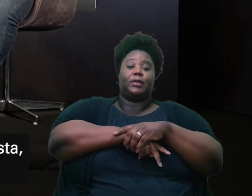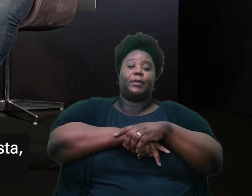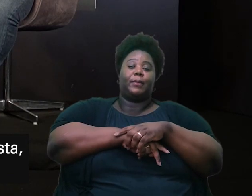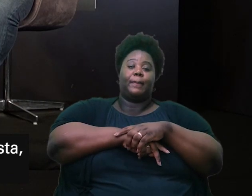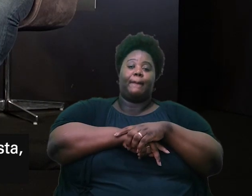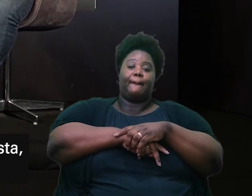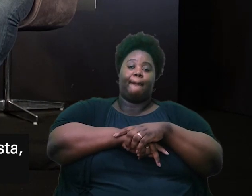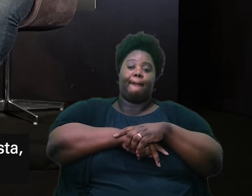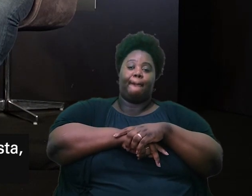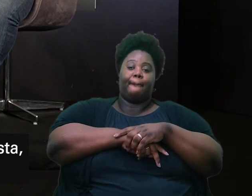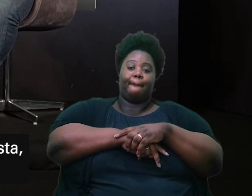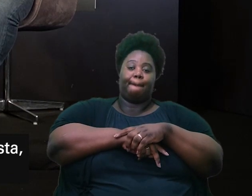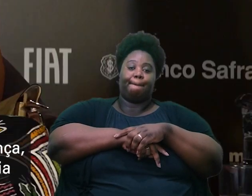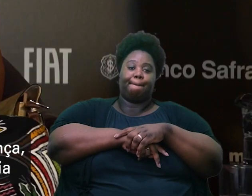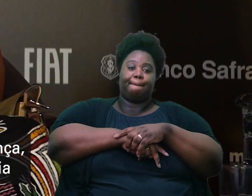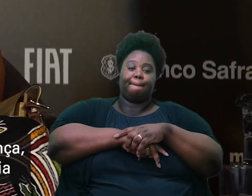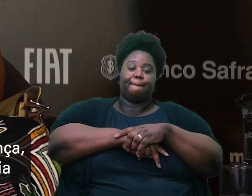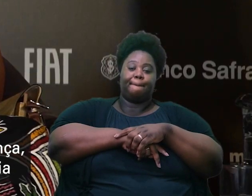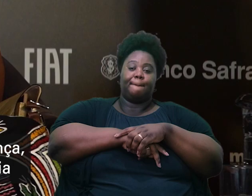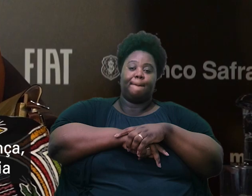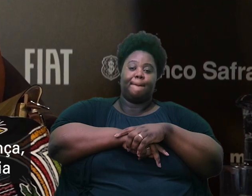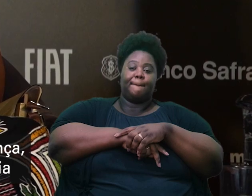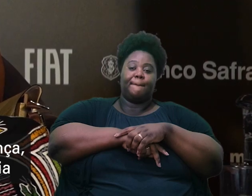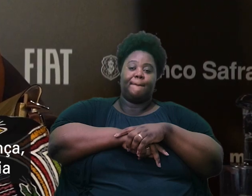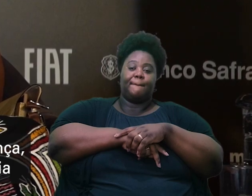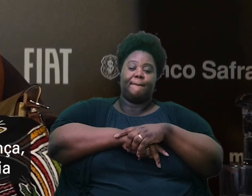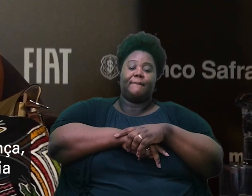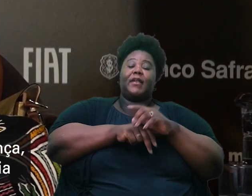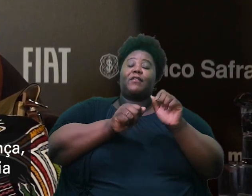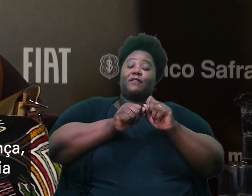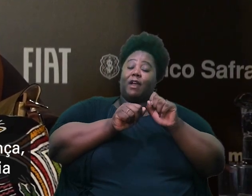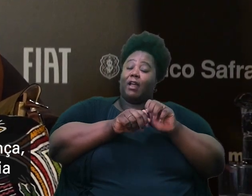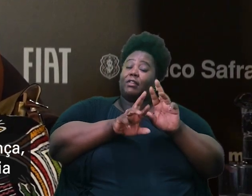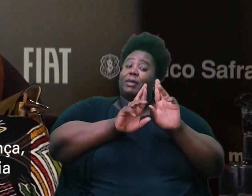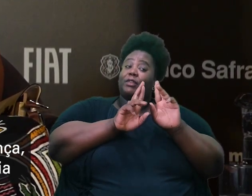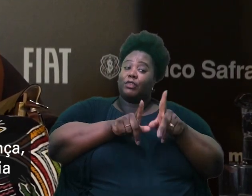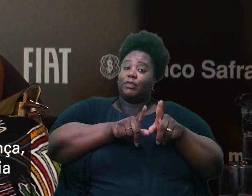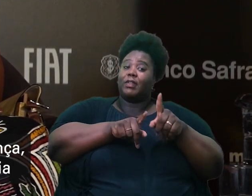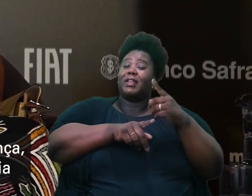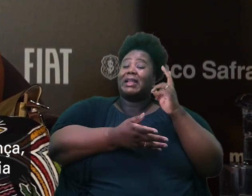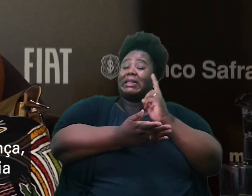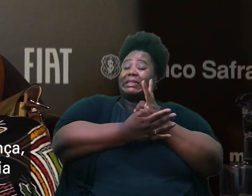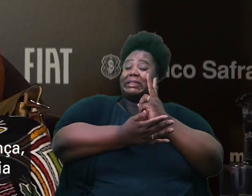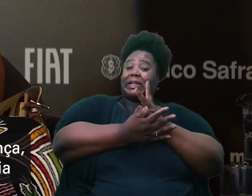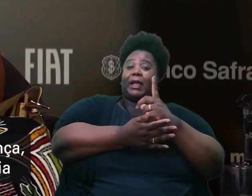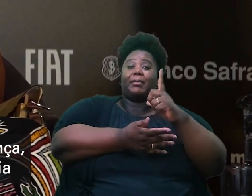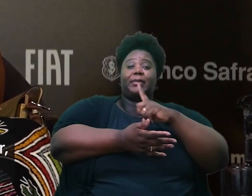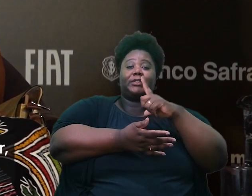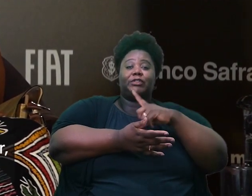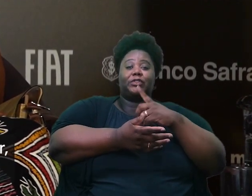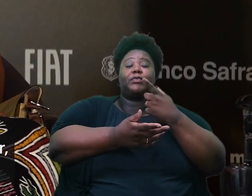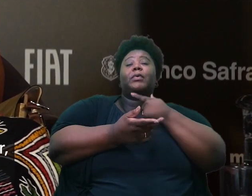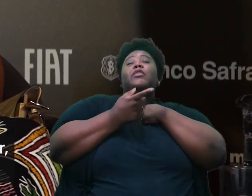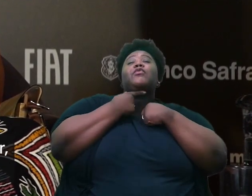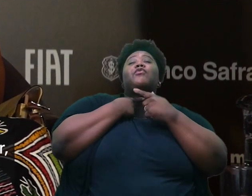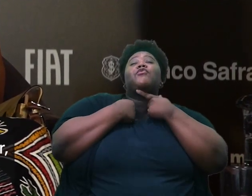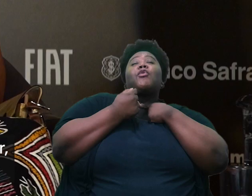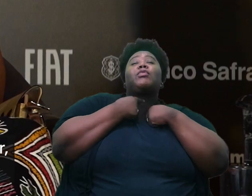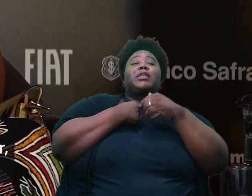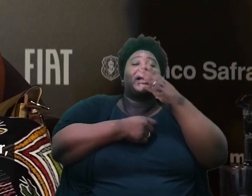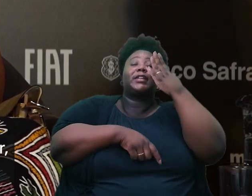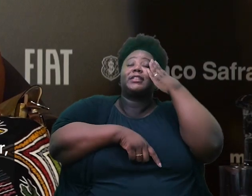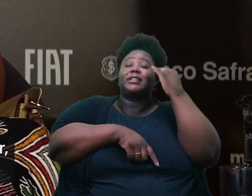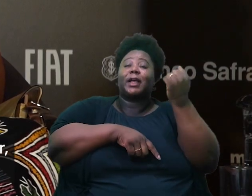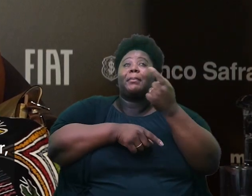entrevista, me perguntaram, eu falei, isso faz uma grande diferença. Porque eu sempre tive muita ânsia pelo saber,